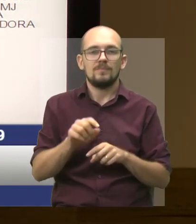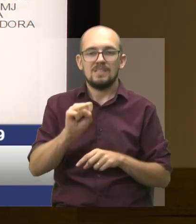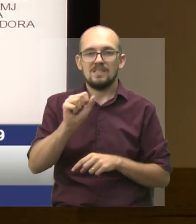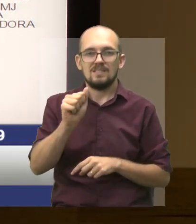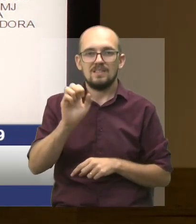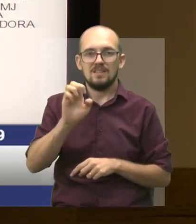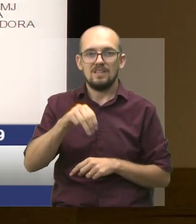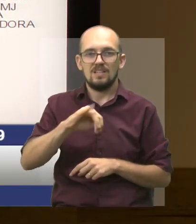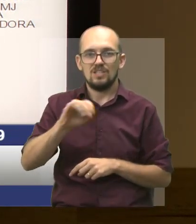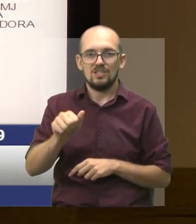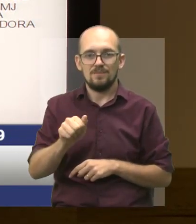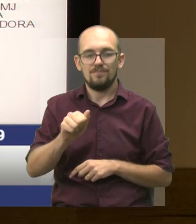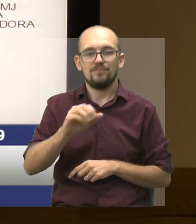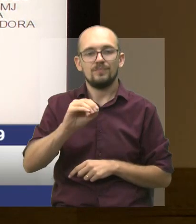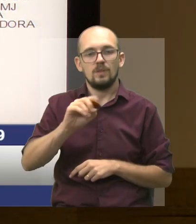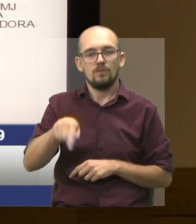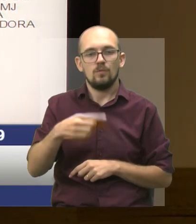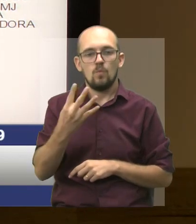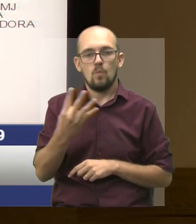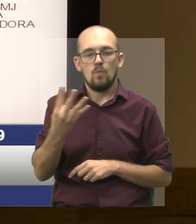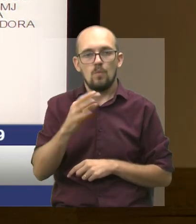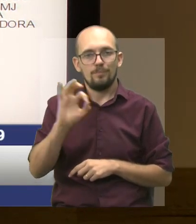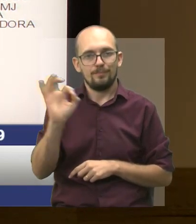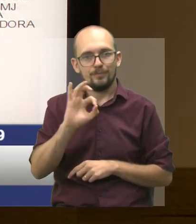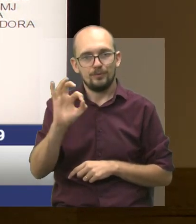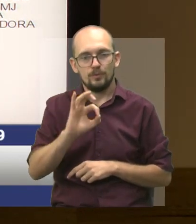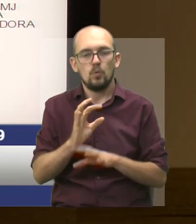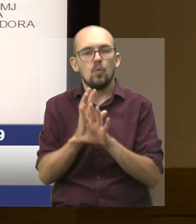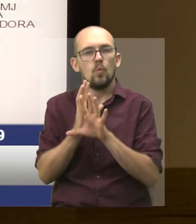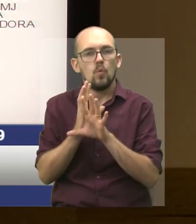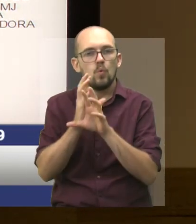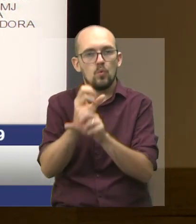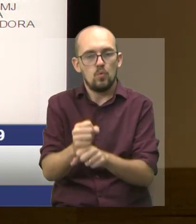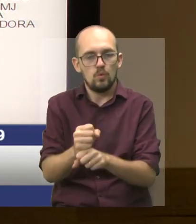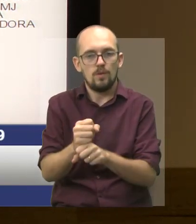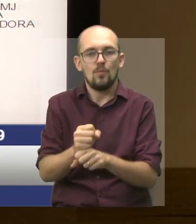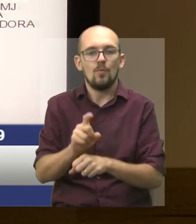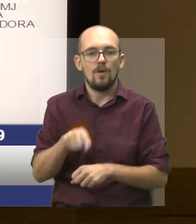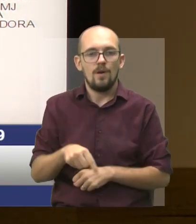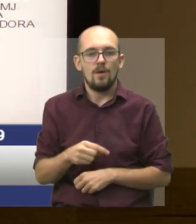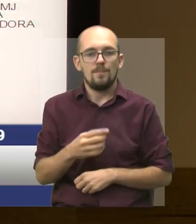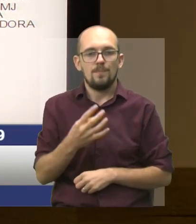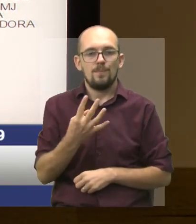0,44%. Dando um total aí um valor estimado de